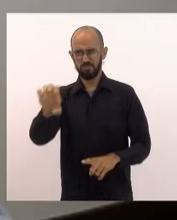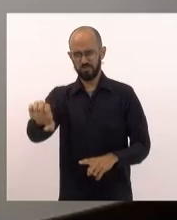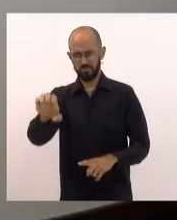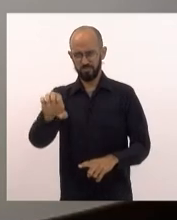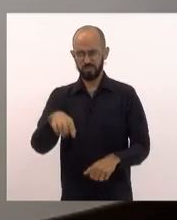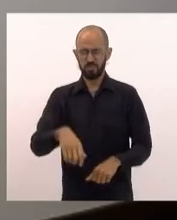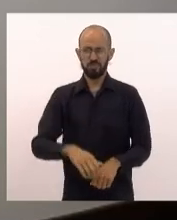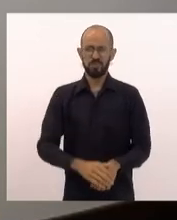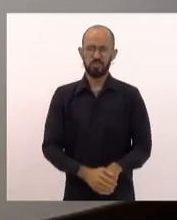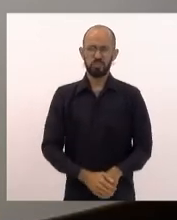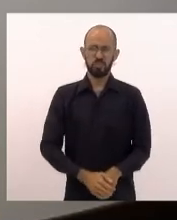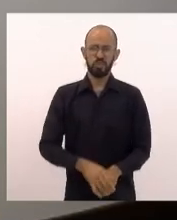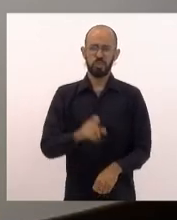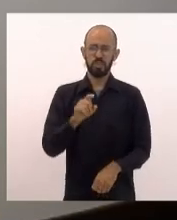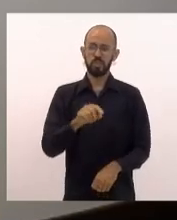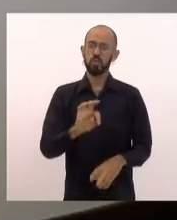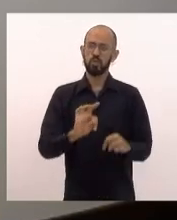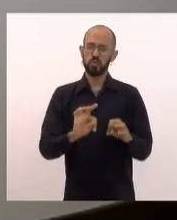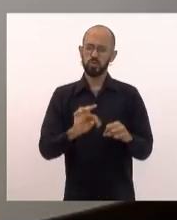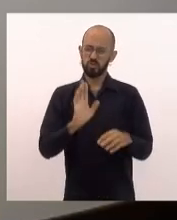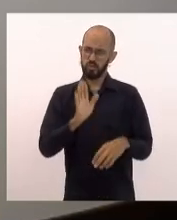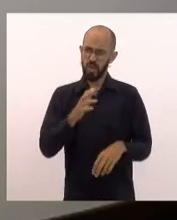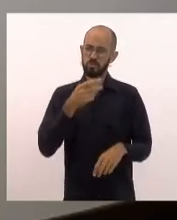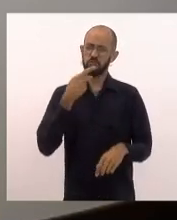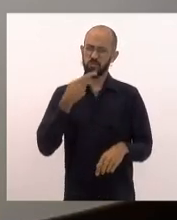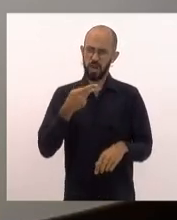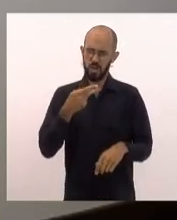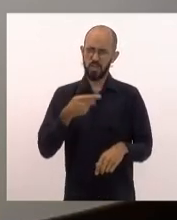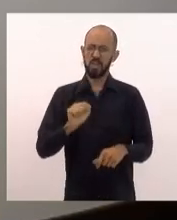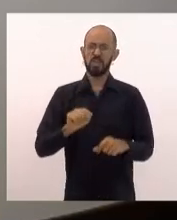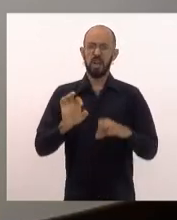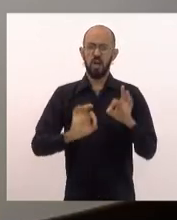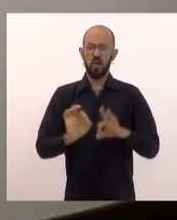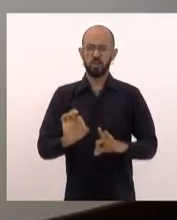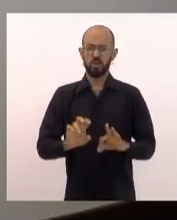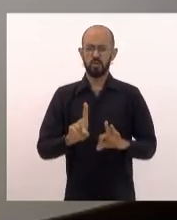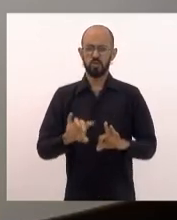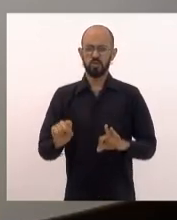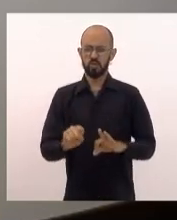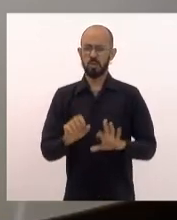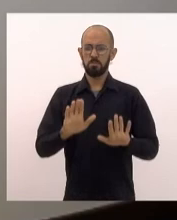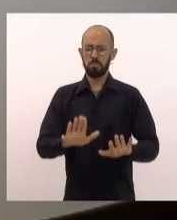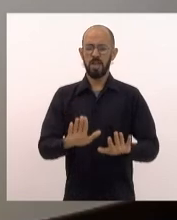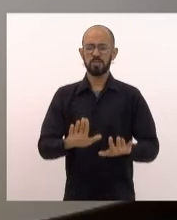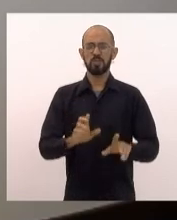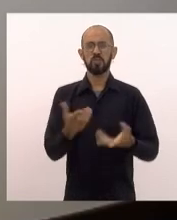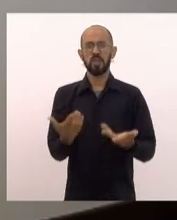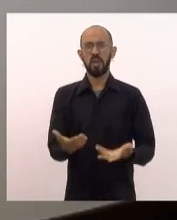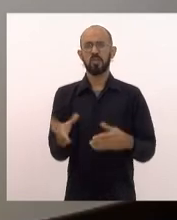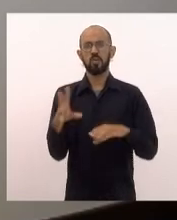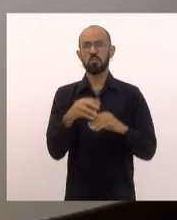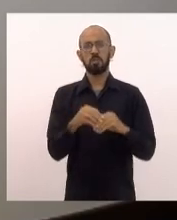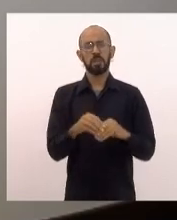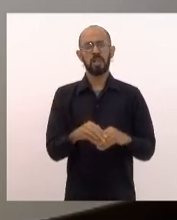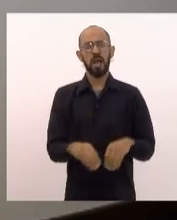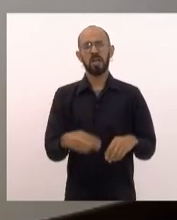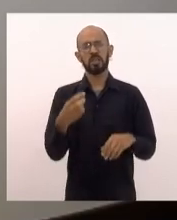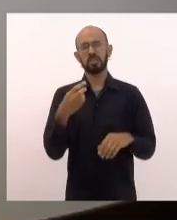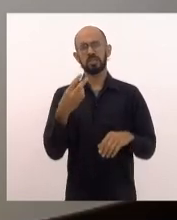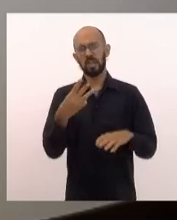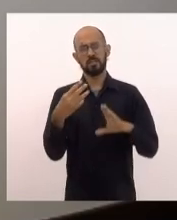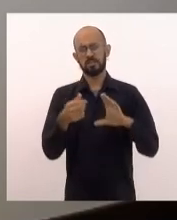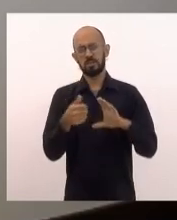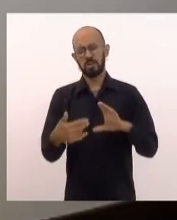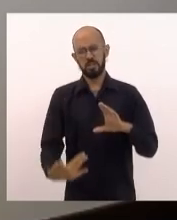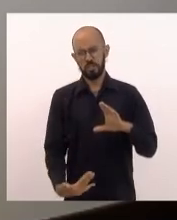Kabangabe, sobre o qual eu já me manifestei durante a ordem do dia, mas eu quero acrescentar dois ou três elementos,